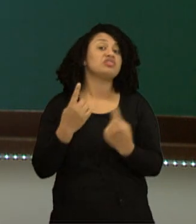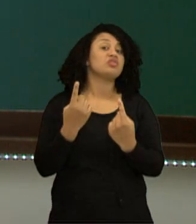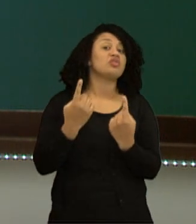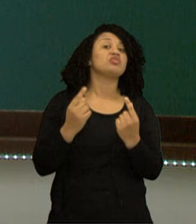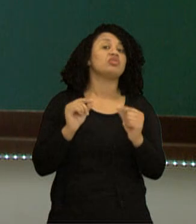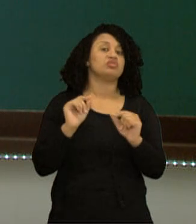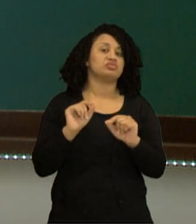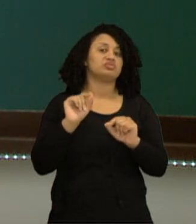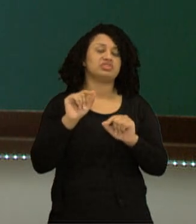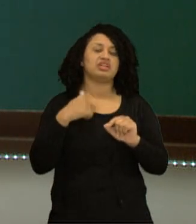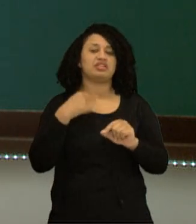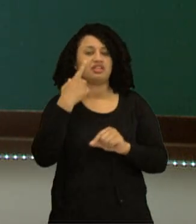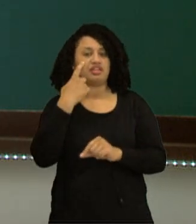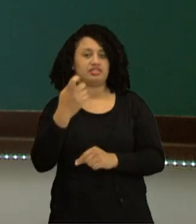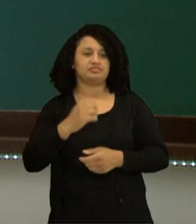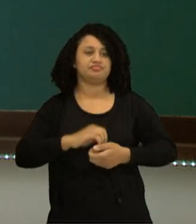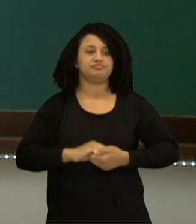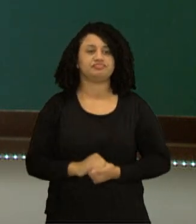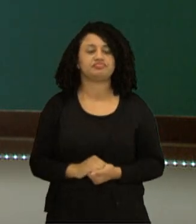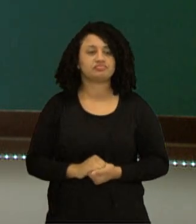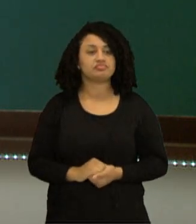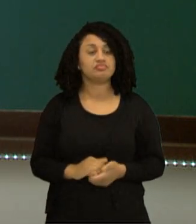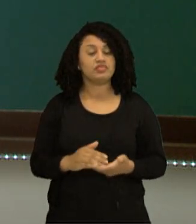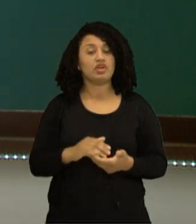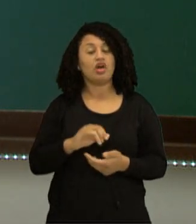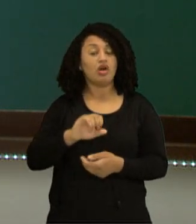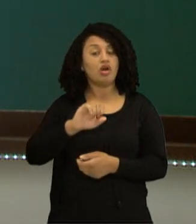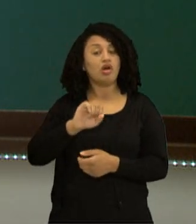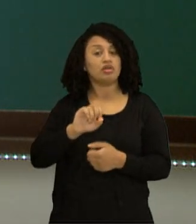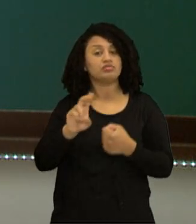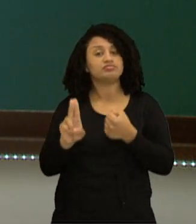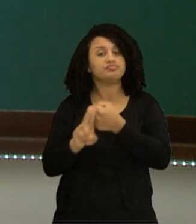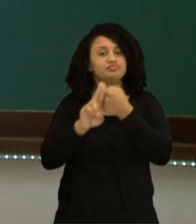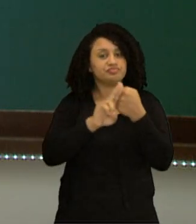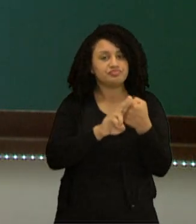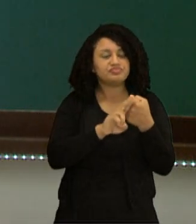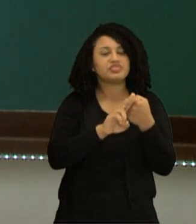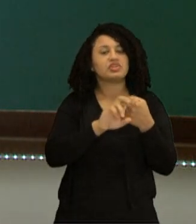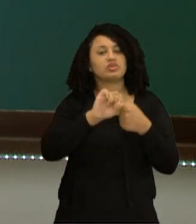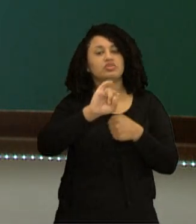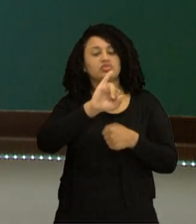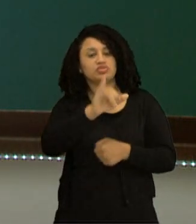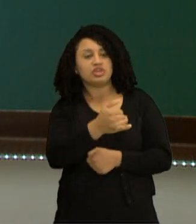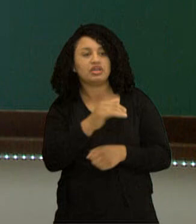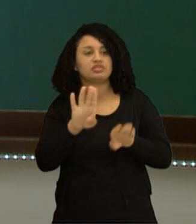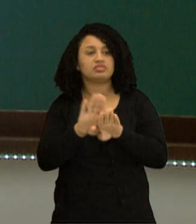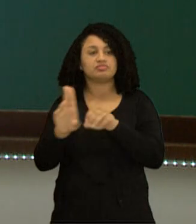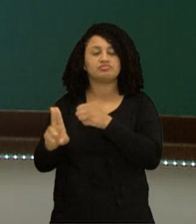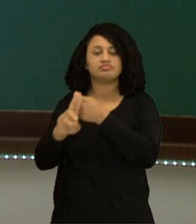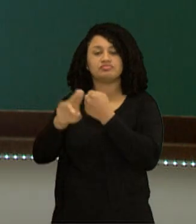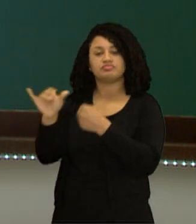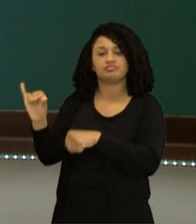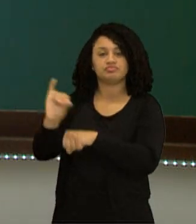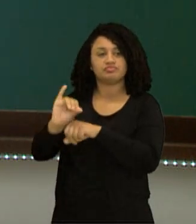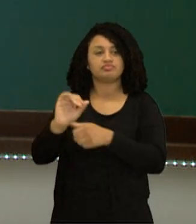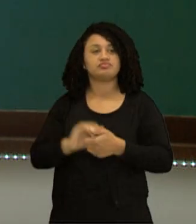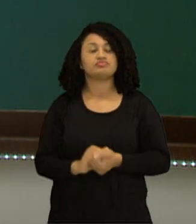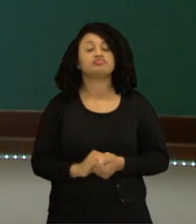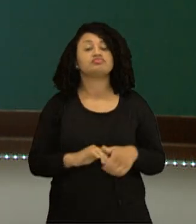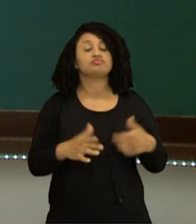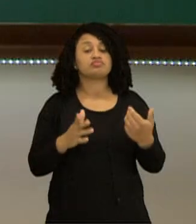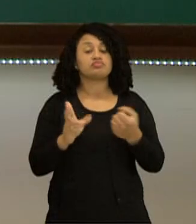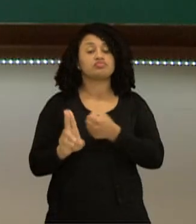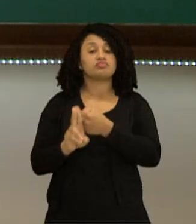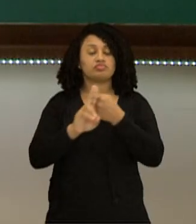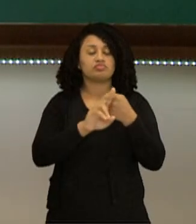it. Vamos falar um pouquinho do subject and object pronouns. Então, os subject pronouns, eles são